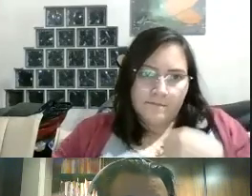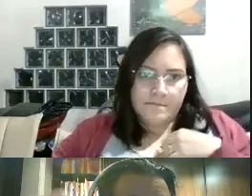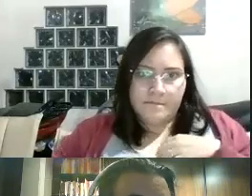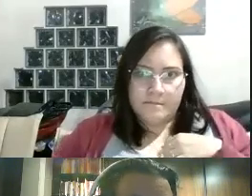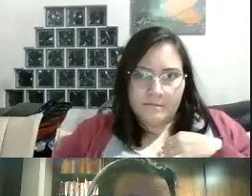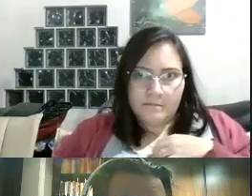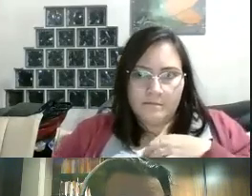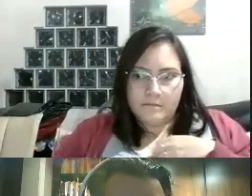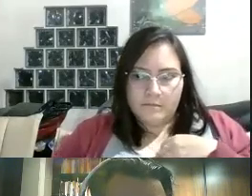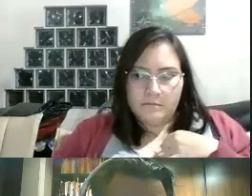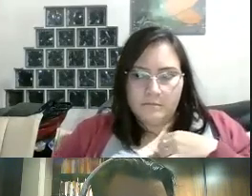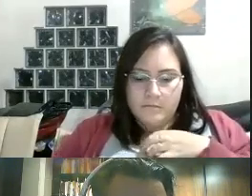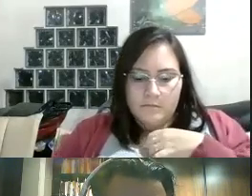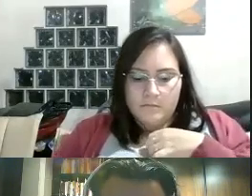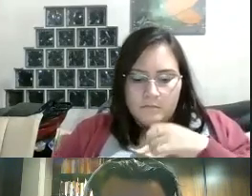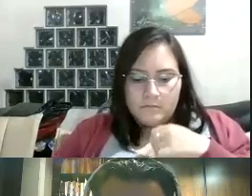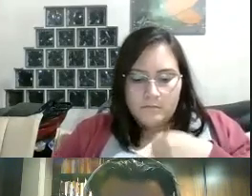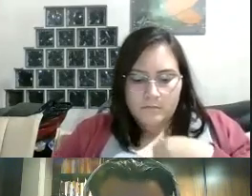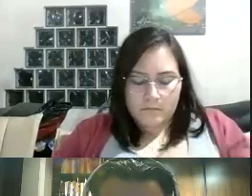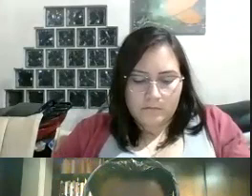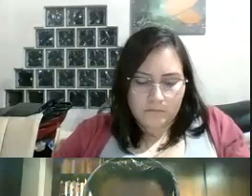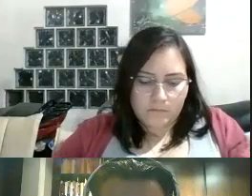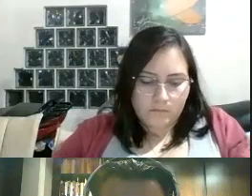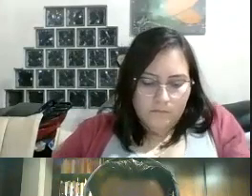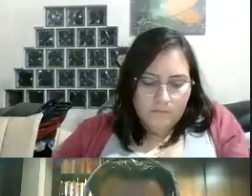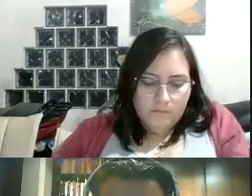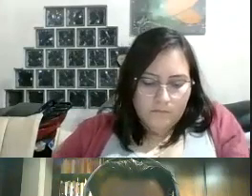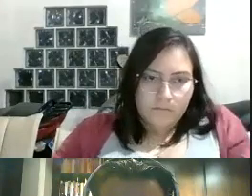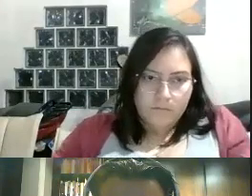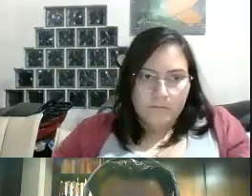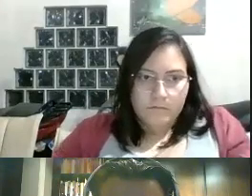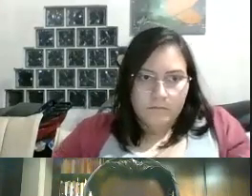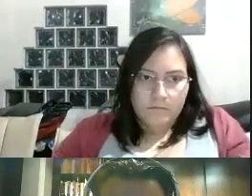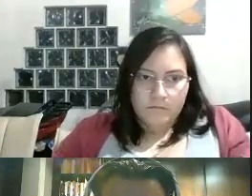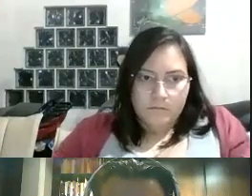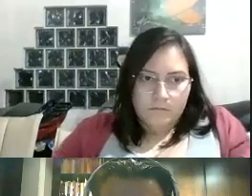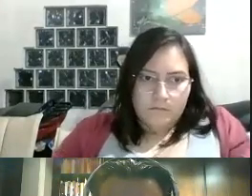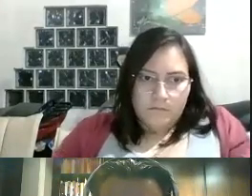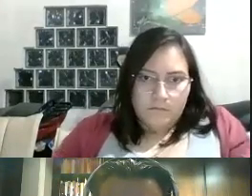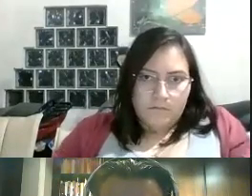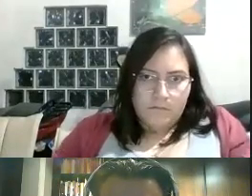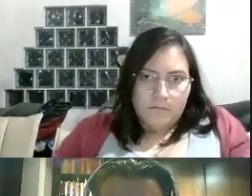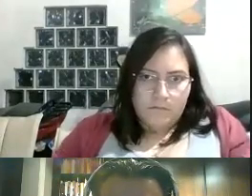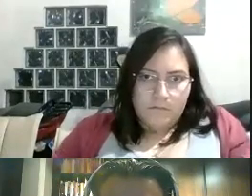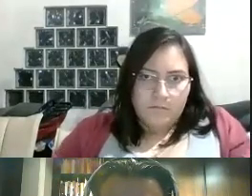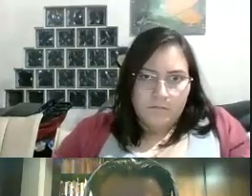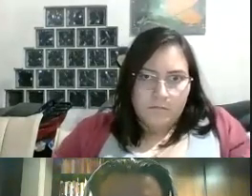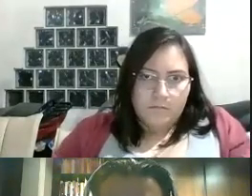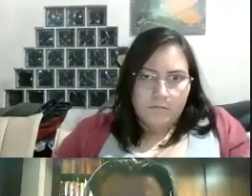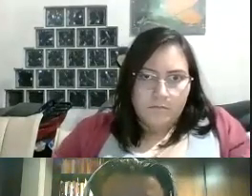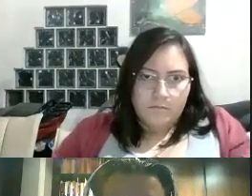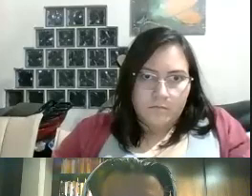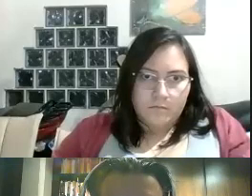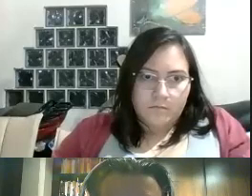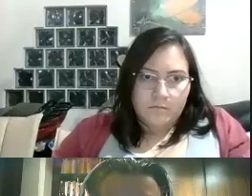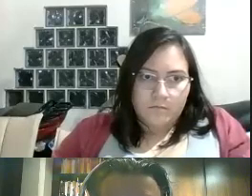tão poluída que ela estava. Eu tenho que... Sim, começou hoje uma matéria de férias minha. A gente